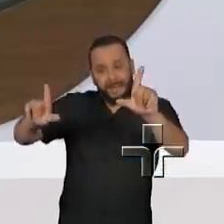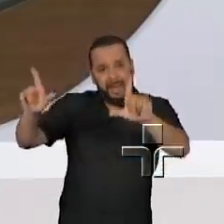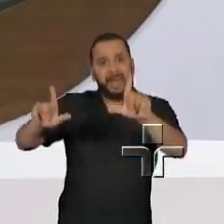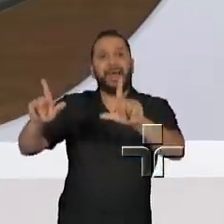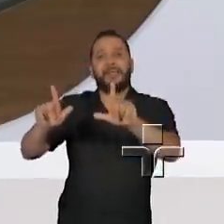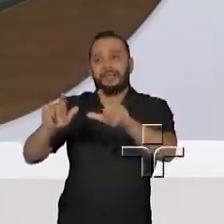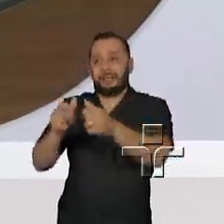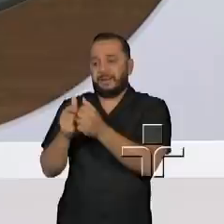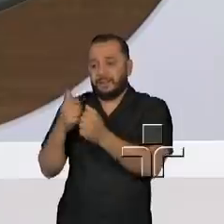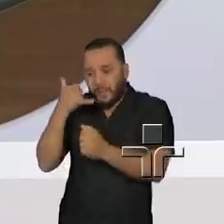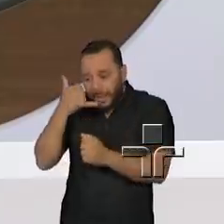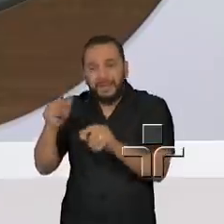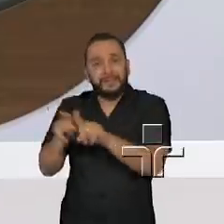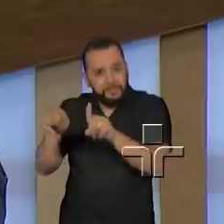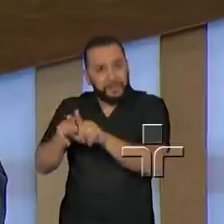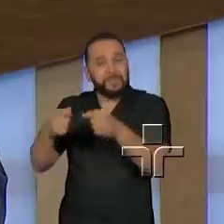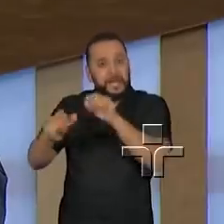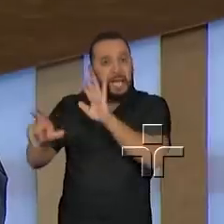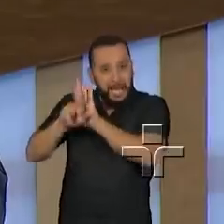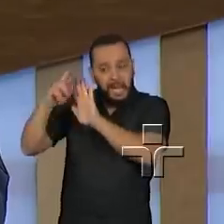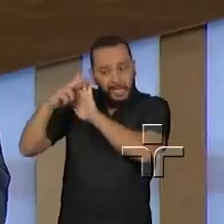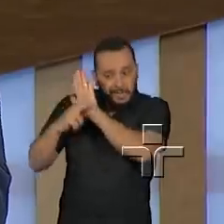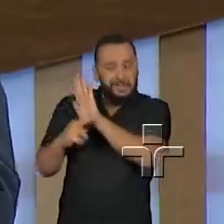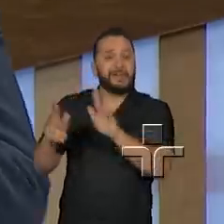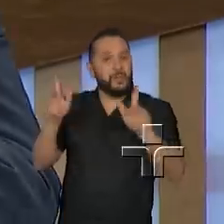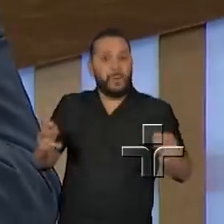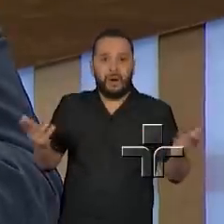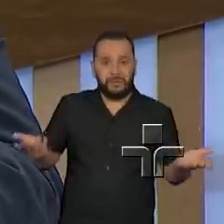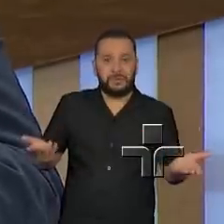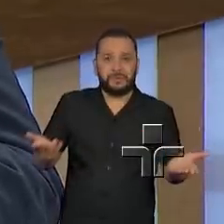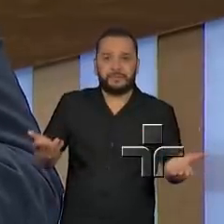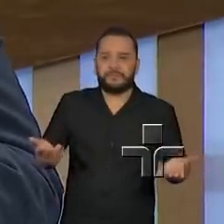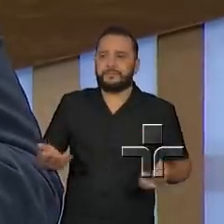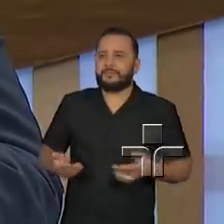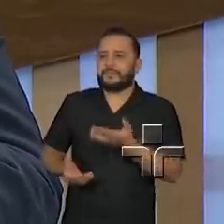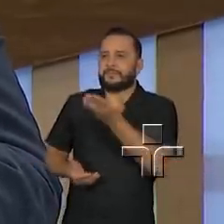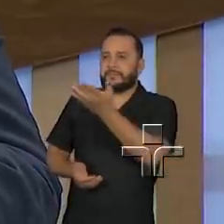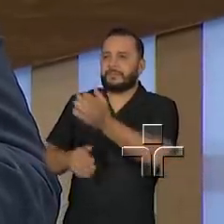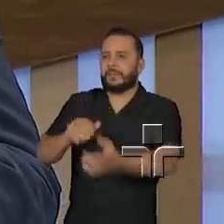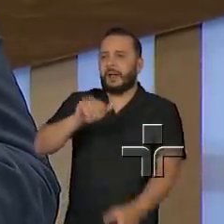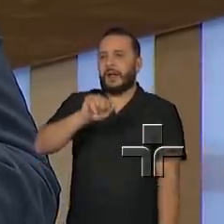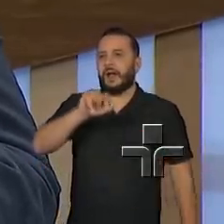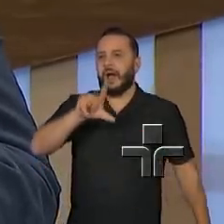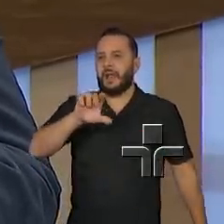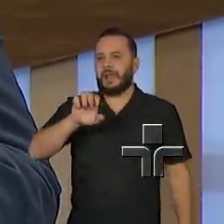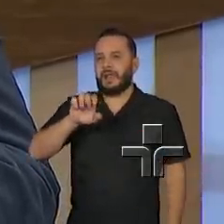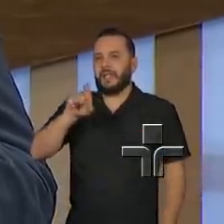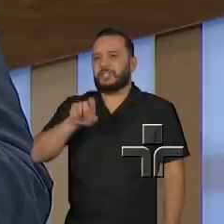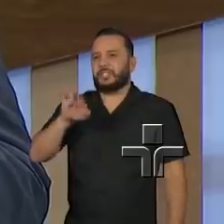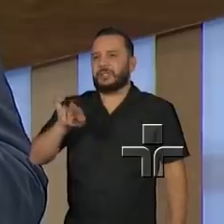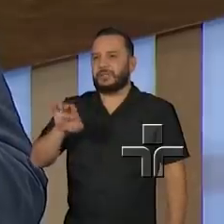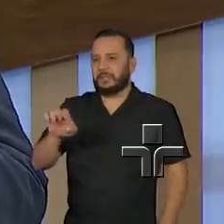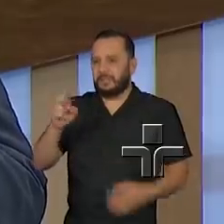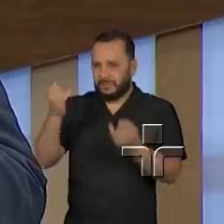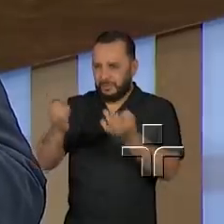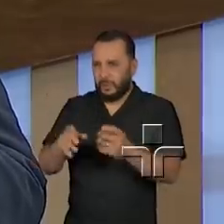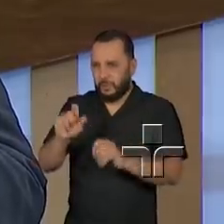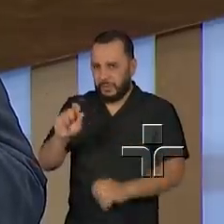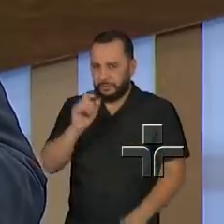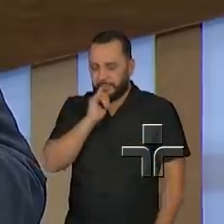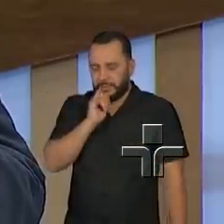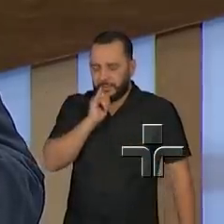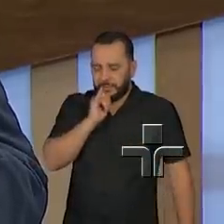entrar e... Não, eu ia perguntar, em cima dessa colocação do Alexandre, inclusive, que se o senhor acha que